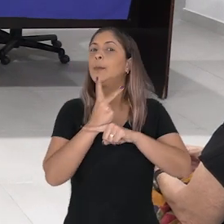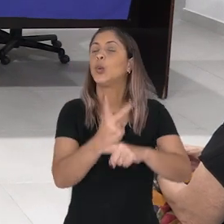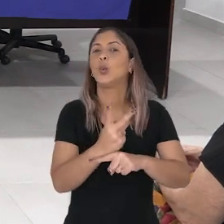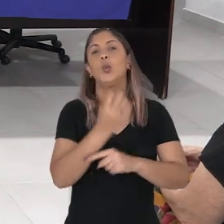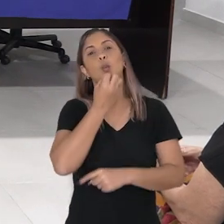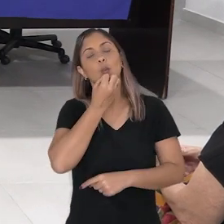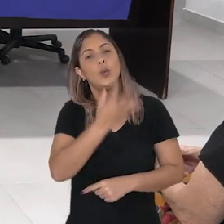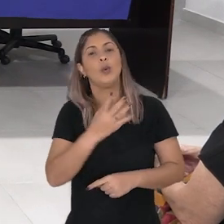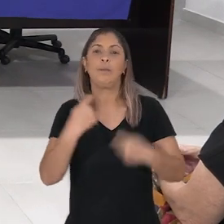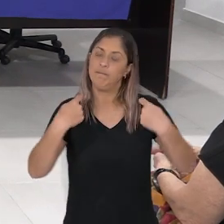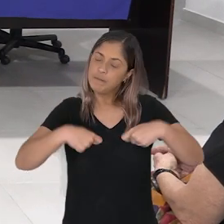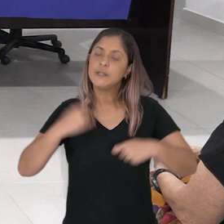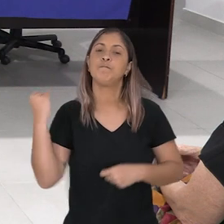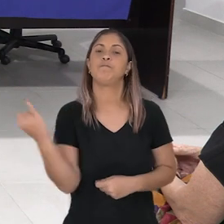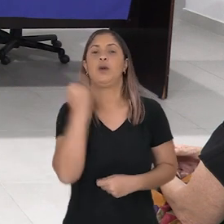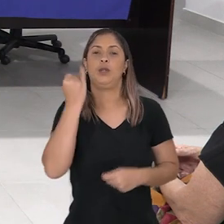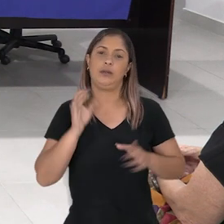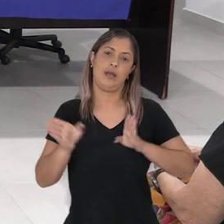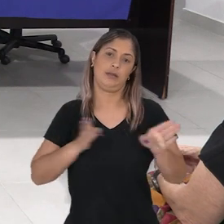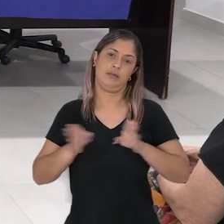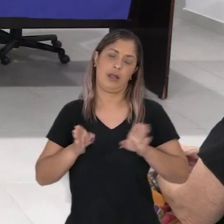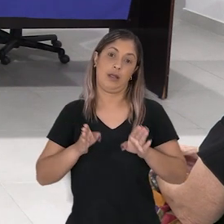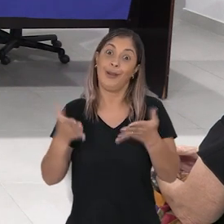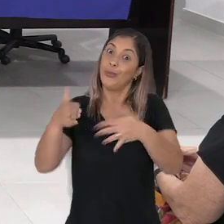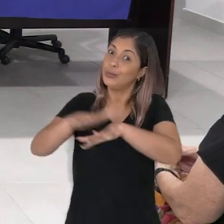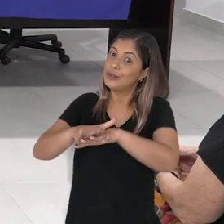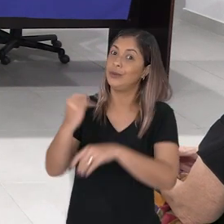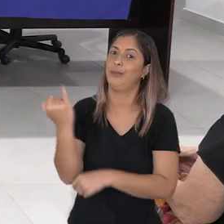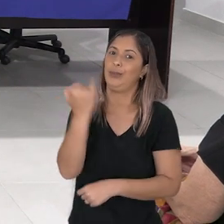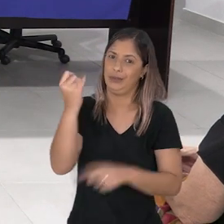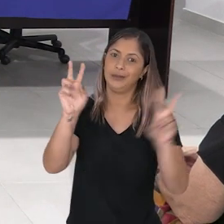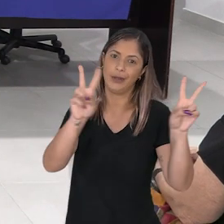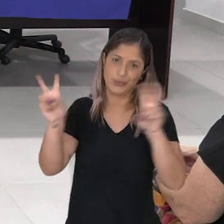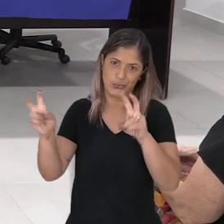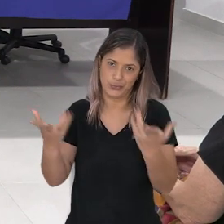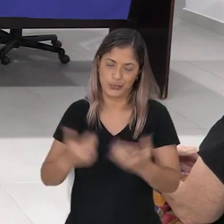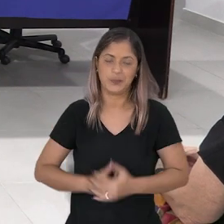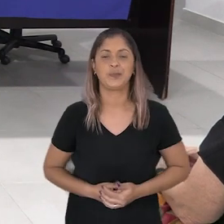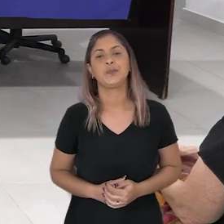essa parte que é relevante, já que a gente está falando de inclusão.